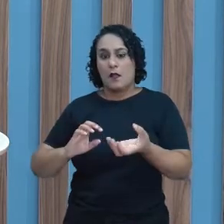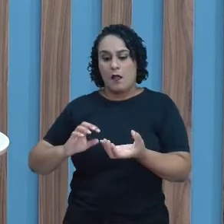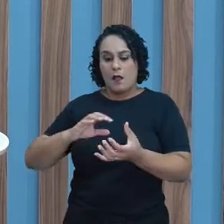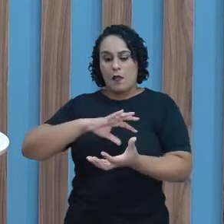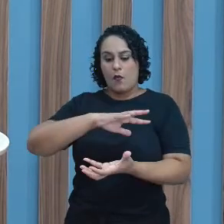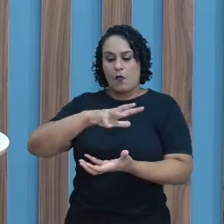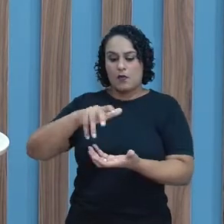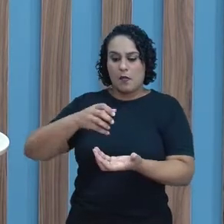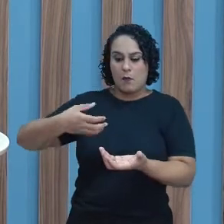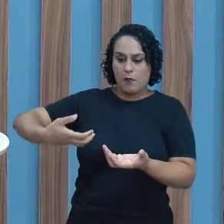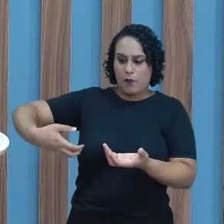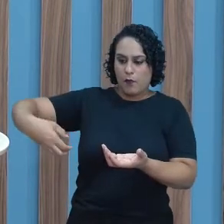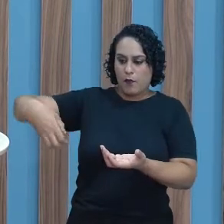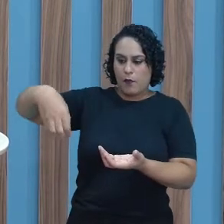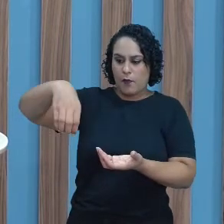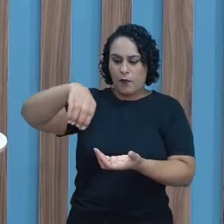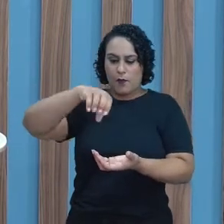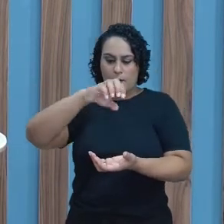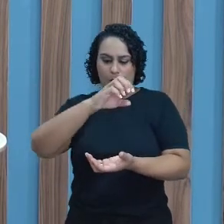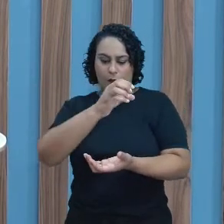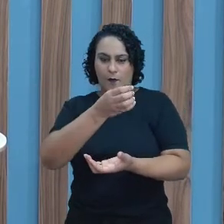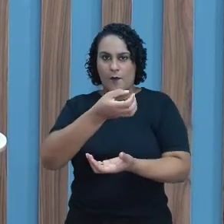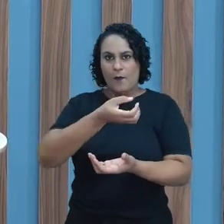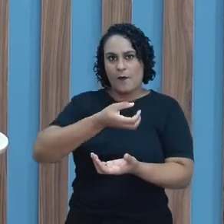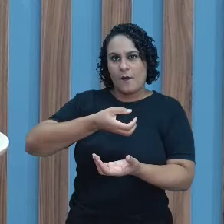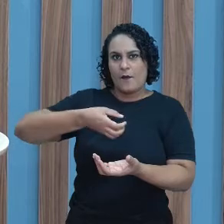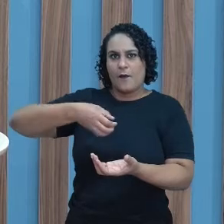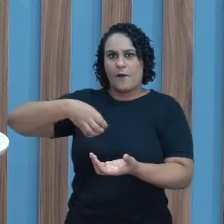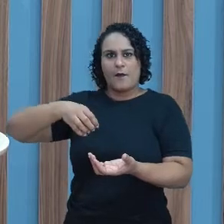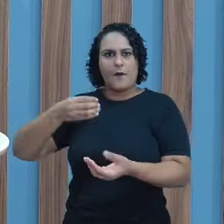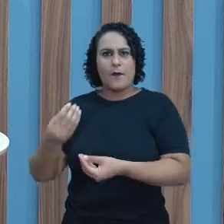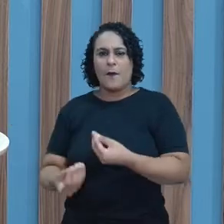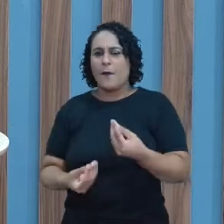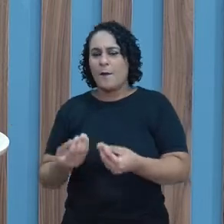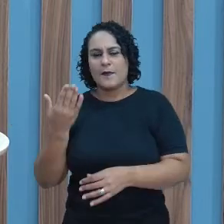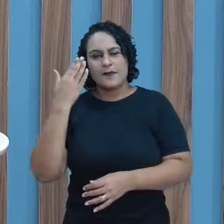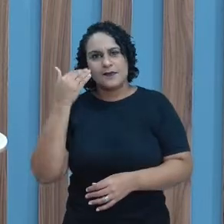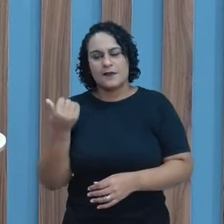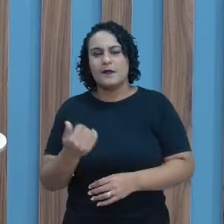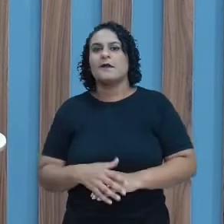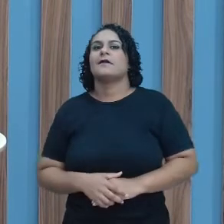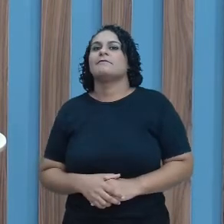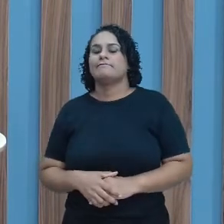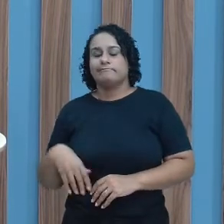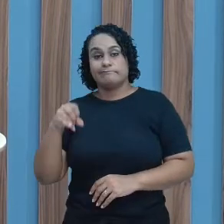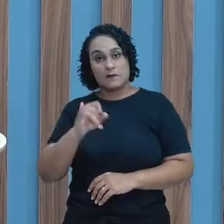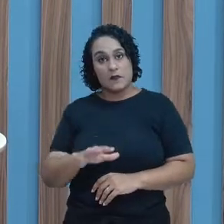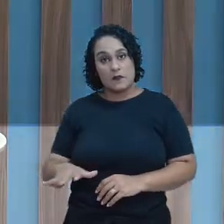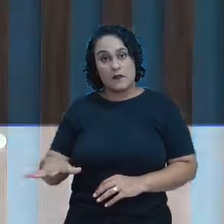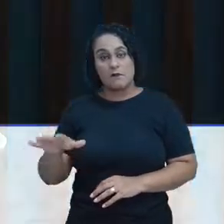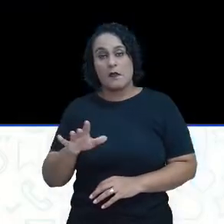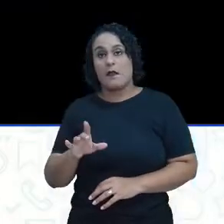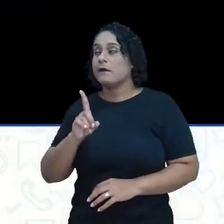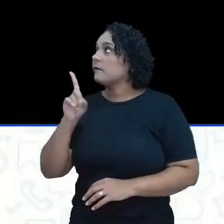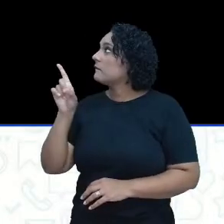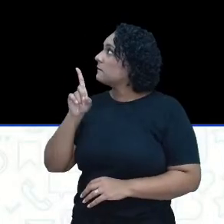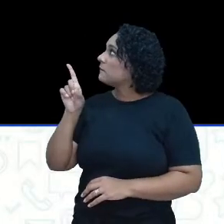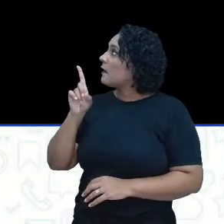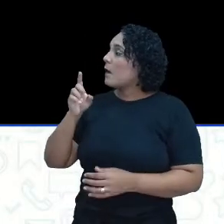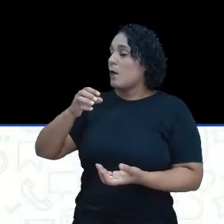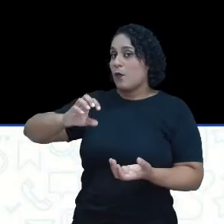sendo liberados e trazendo para a gente, né? Como é que a gente sabe isso? Através de imagens que esses